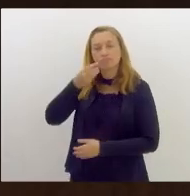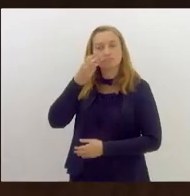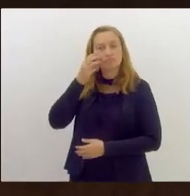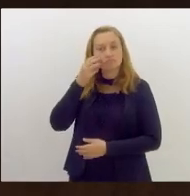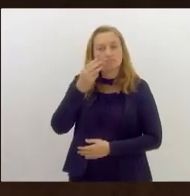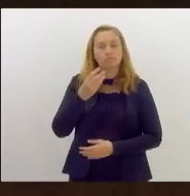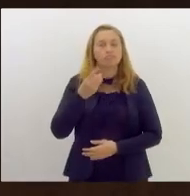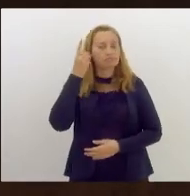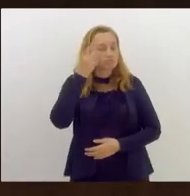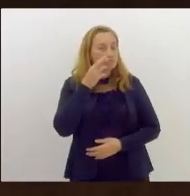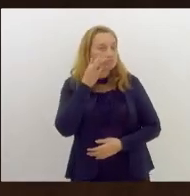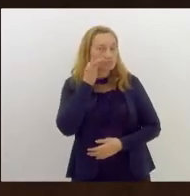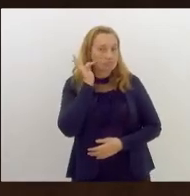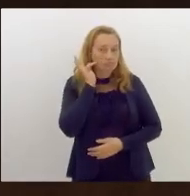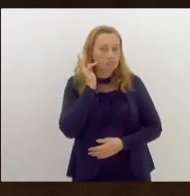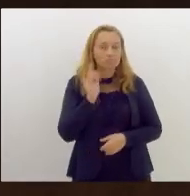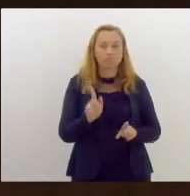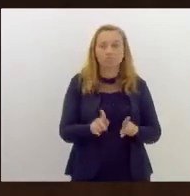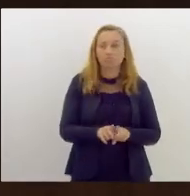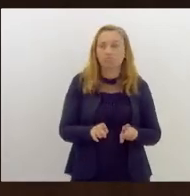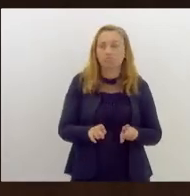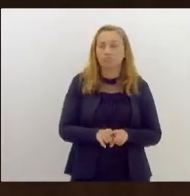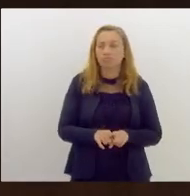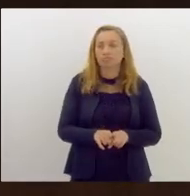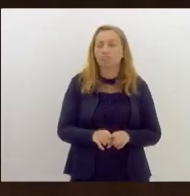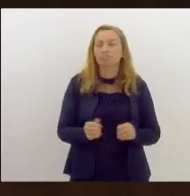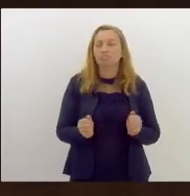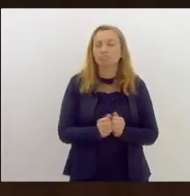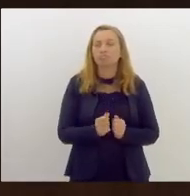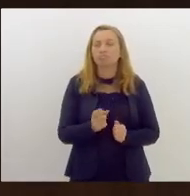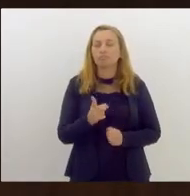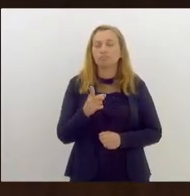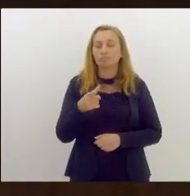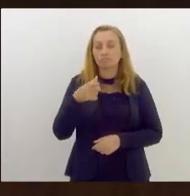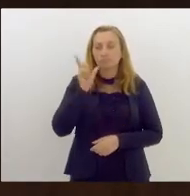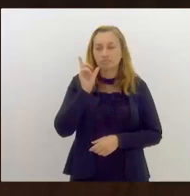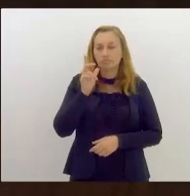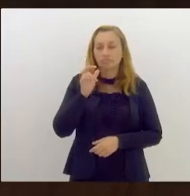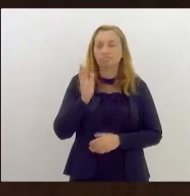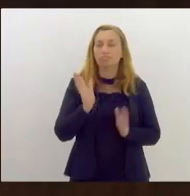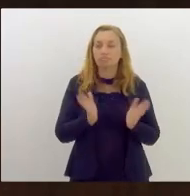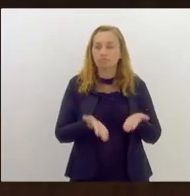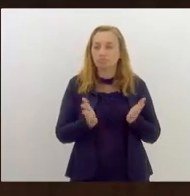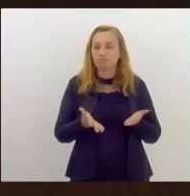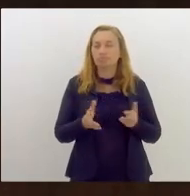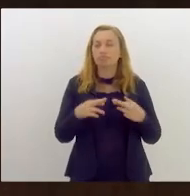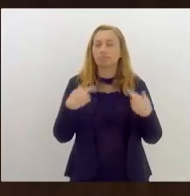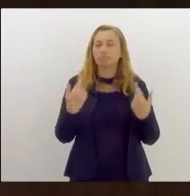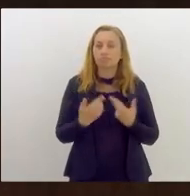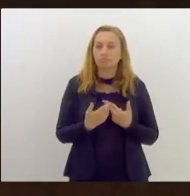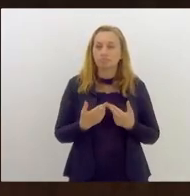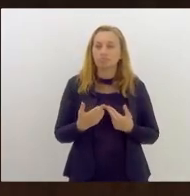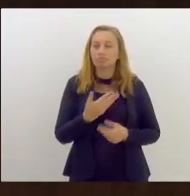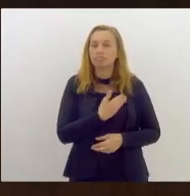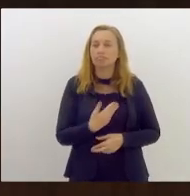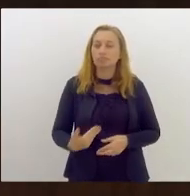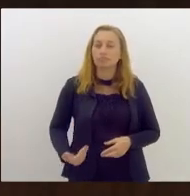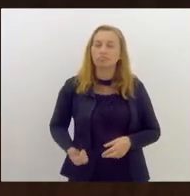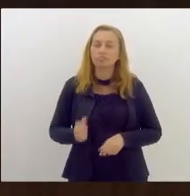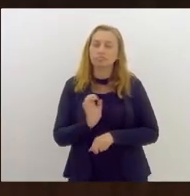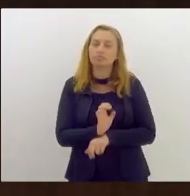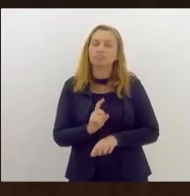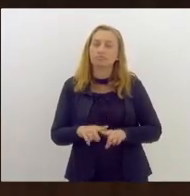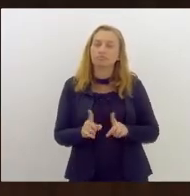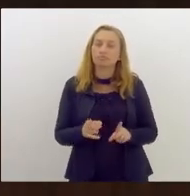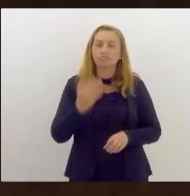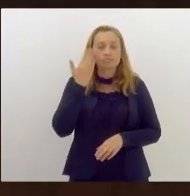Carneiro Deputado Flávio Serafim também esteve conosco ontem e hoje na reunião com o governo do estado mas a